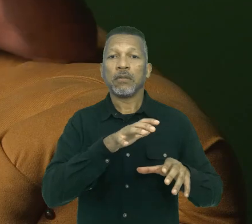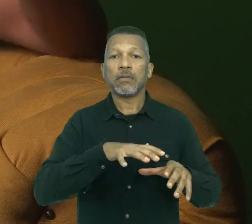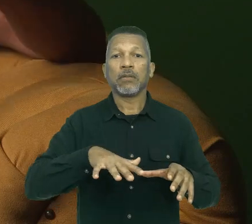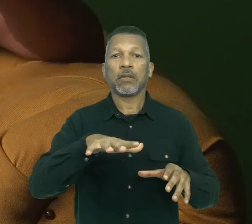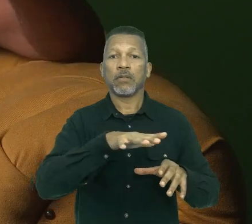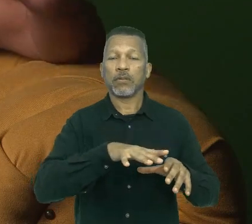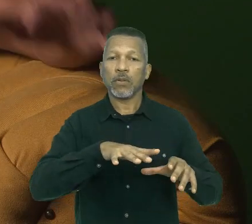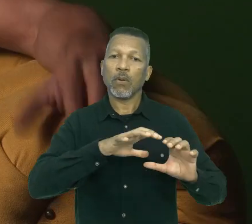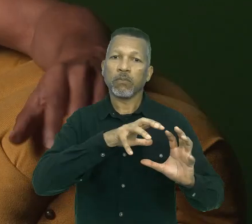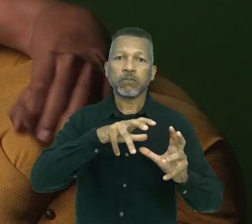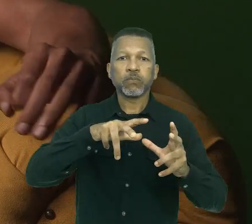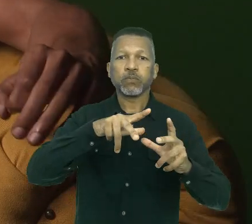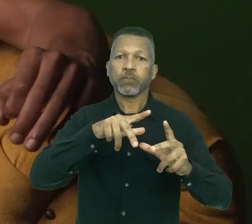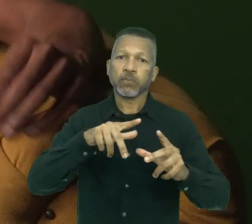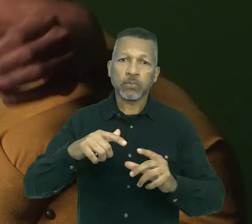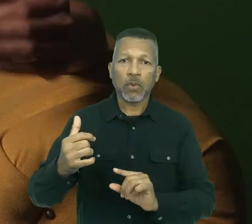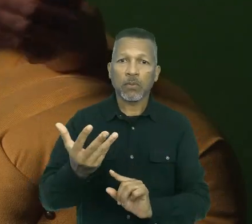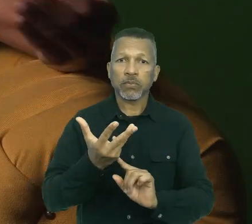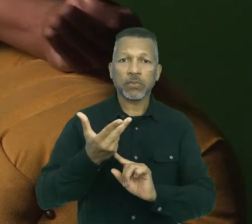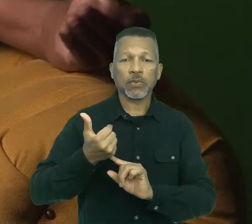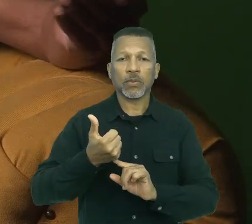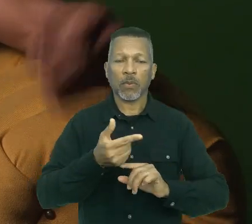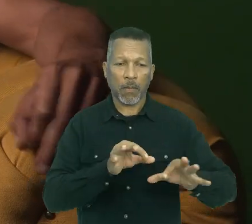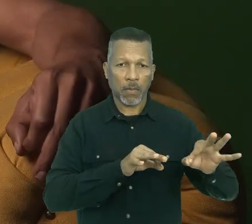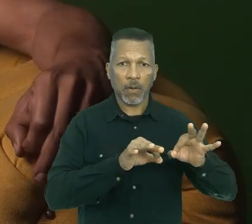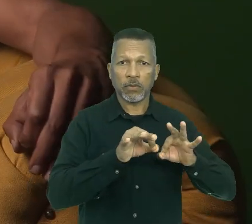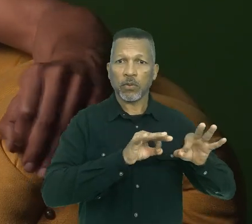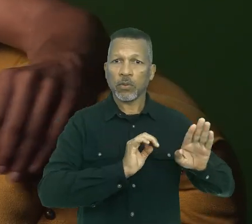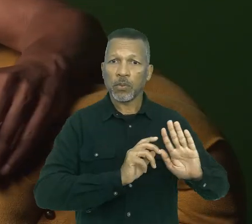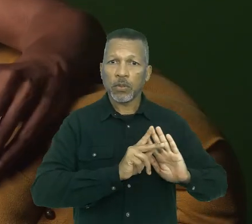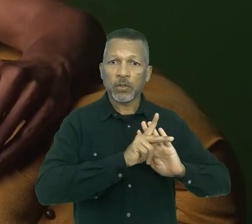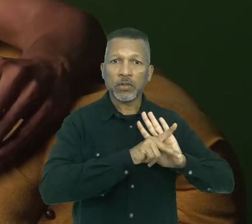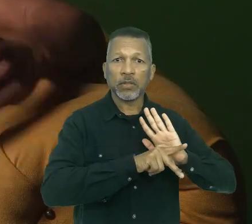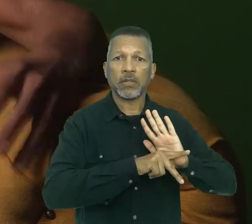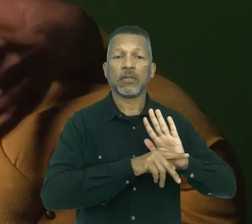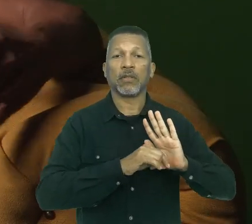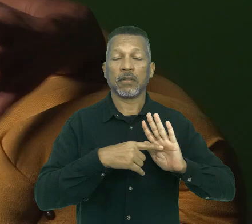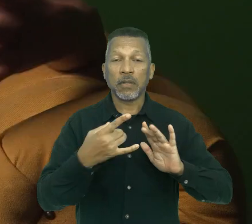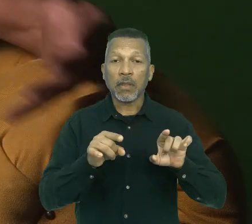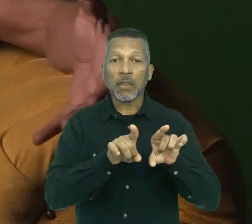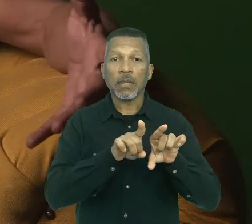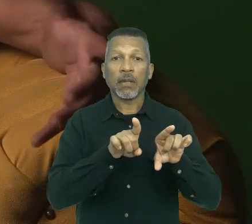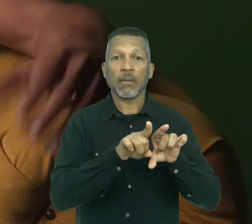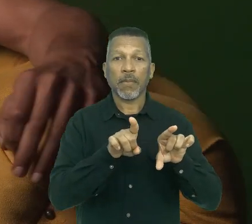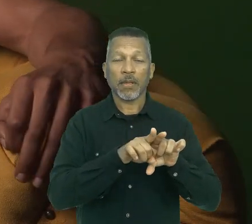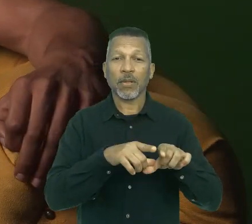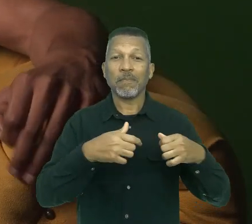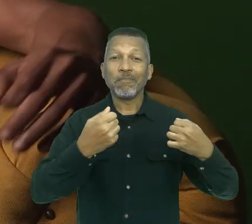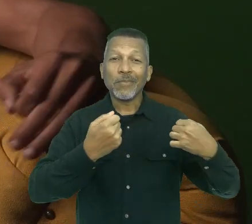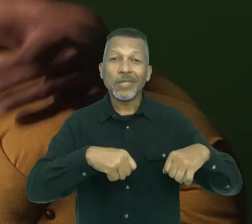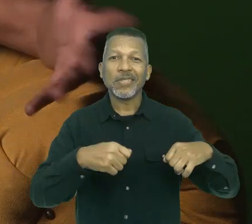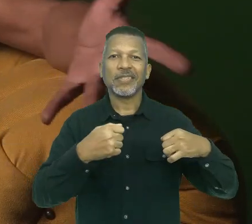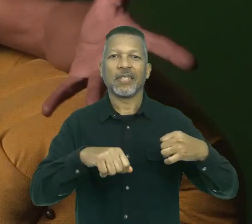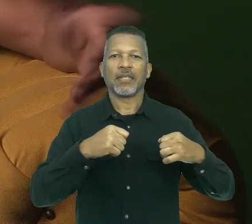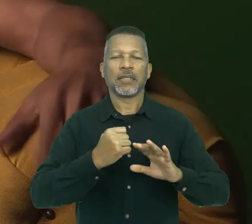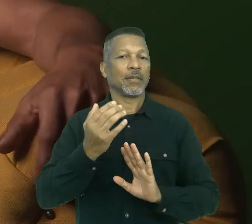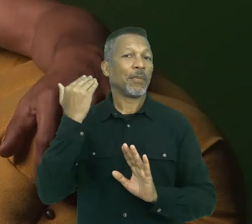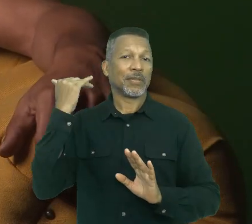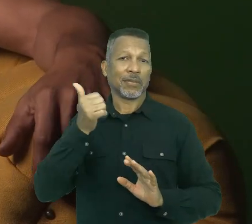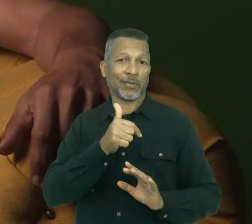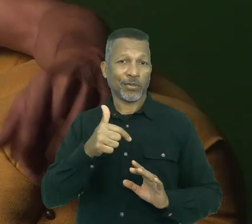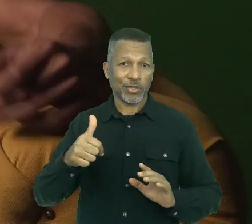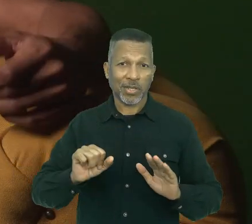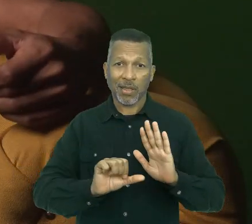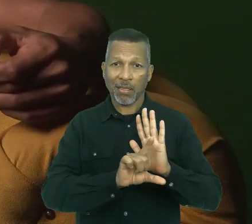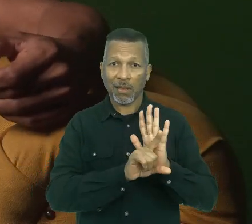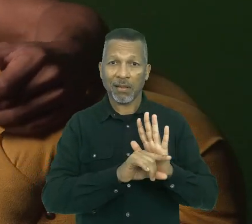desse universo artístico, né? Desde uma elaboração de um projeto, desde que necessariamente, né? Antigamente não existiam as leis, então a